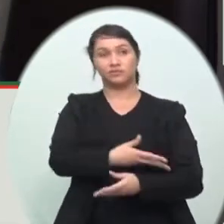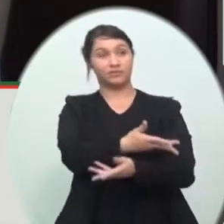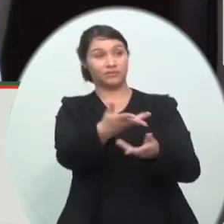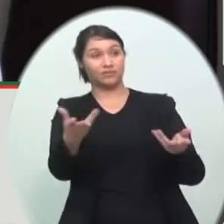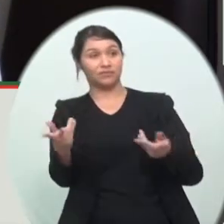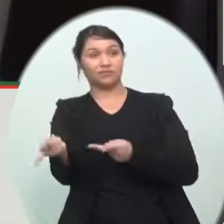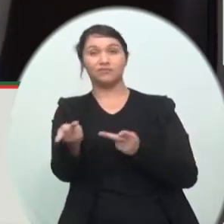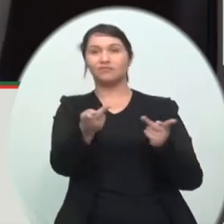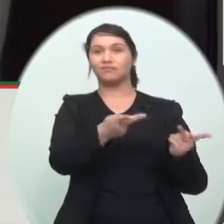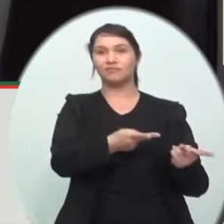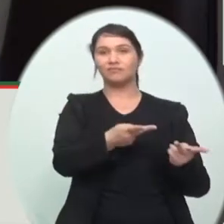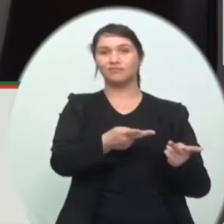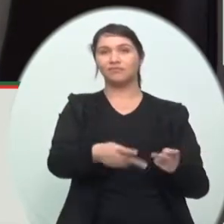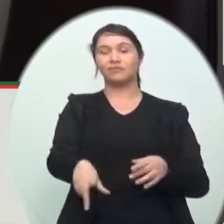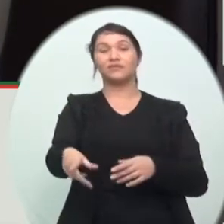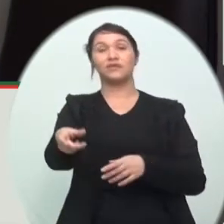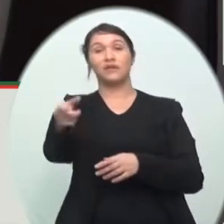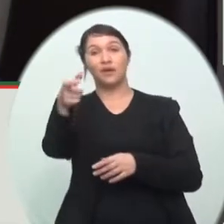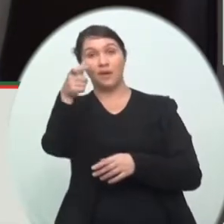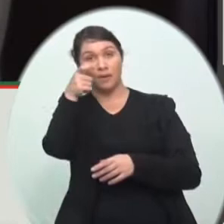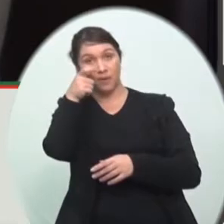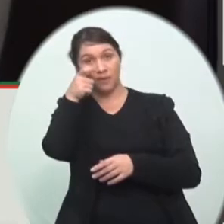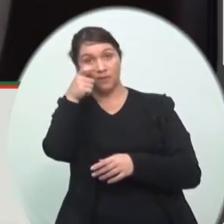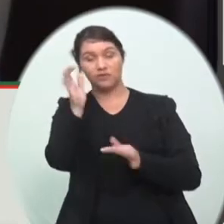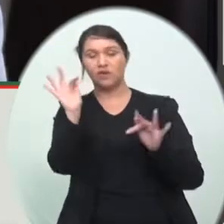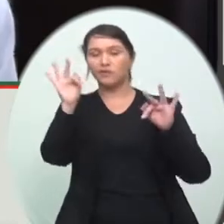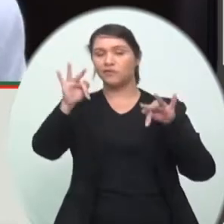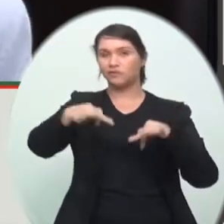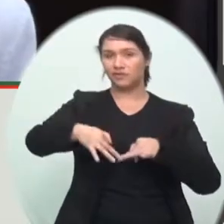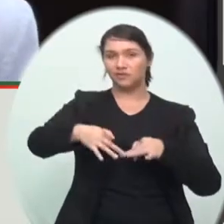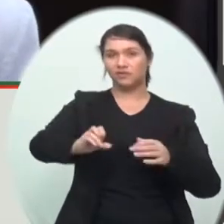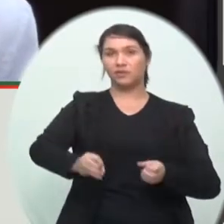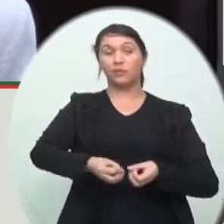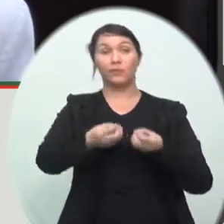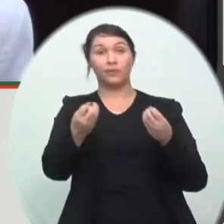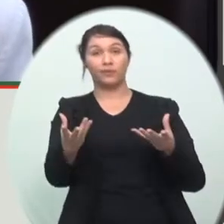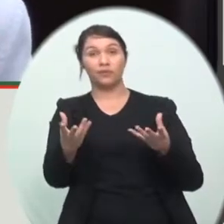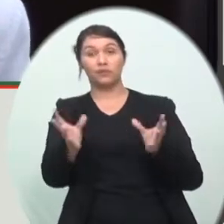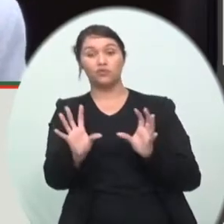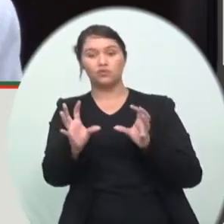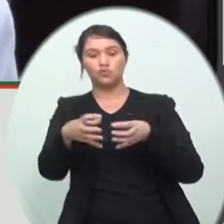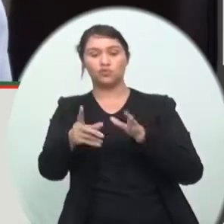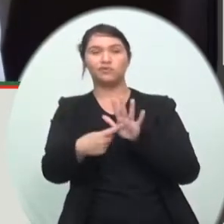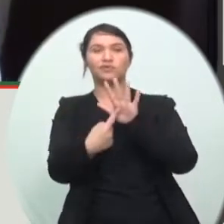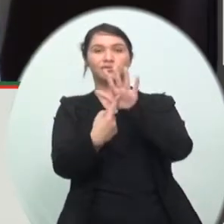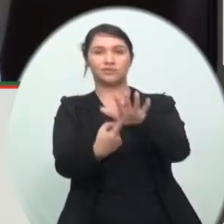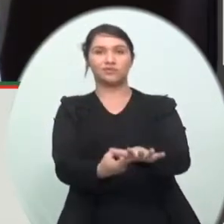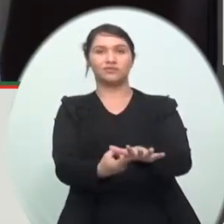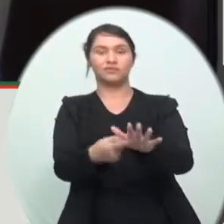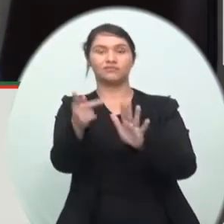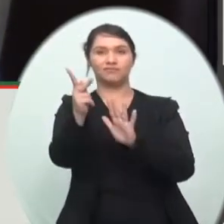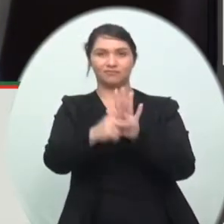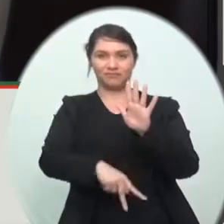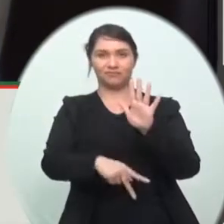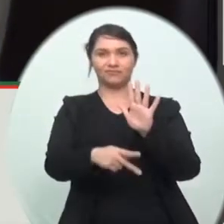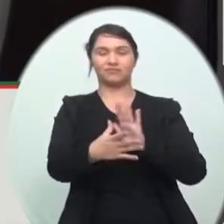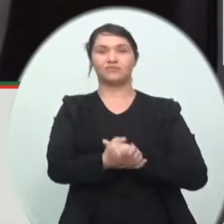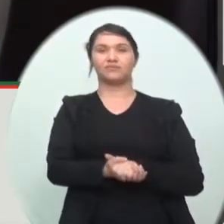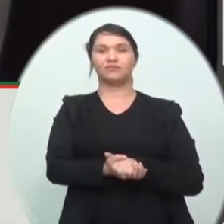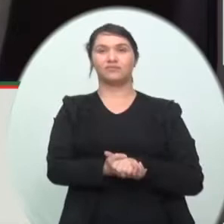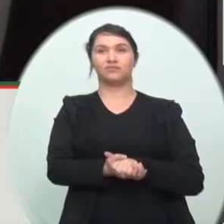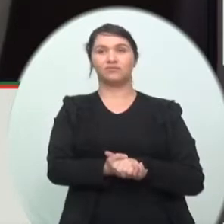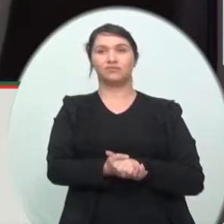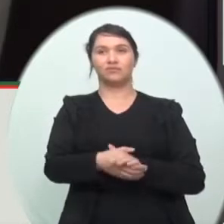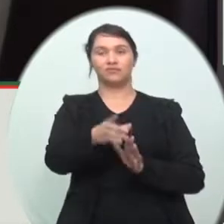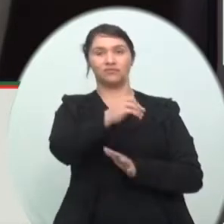sendo convidados para assistir a plenária final, onde essa turminha vai apresentar os seus projetos, seus negócios. Será